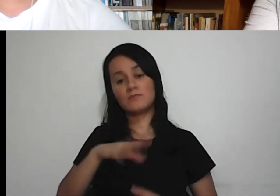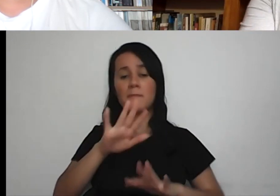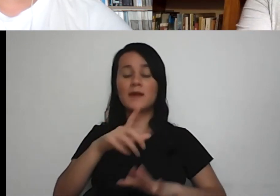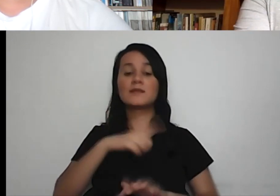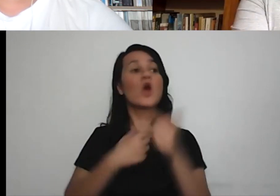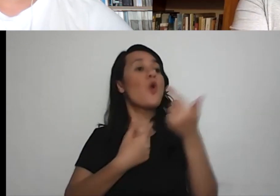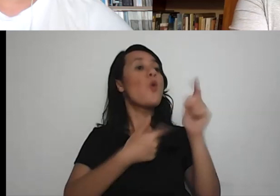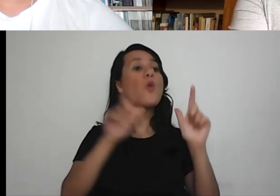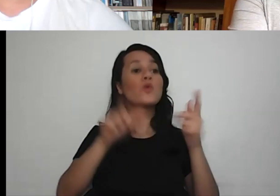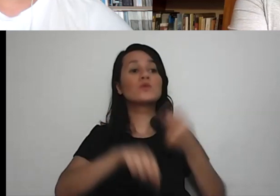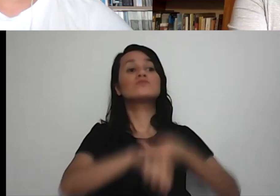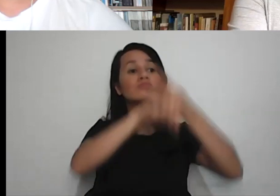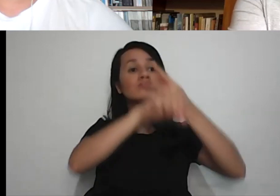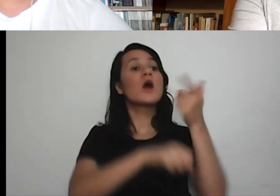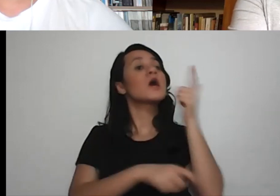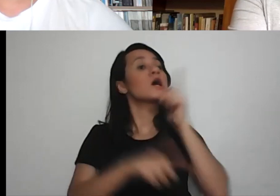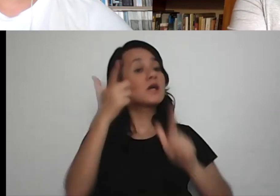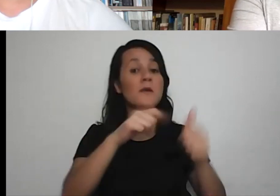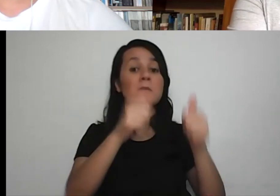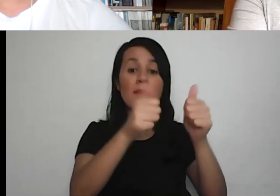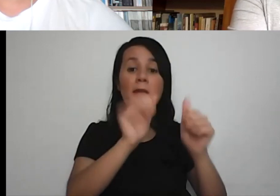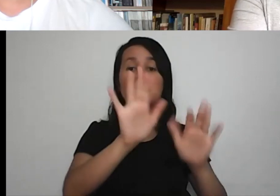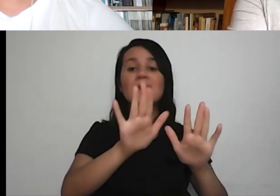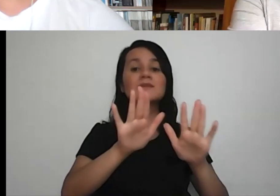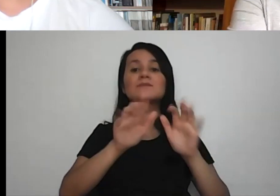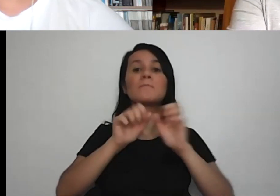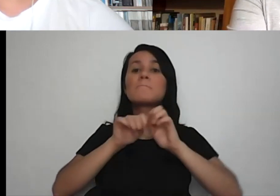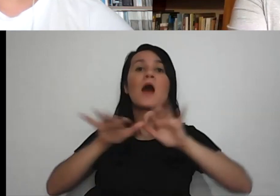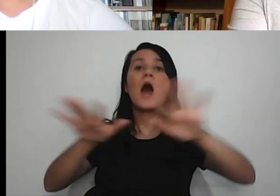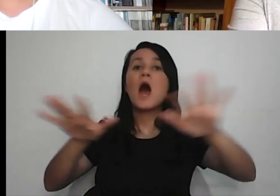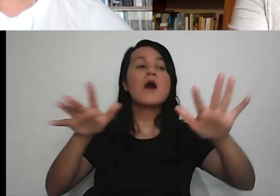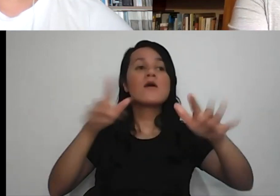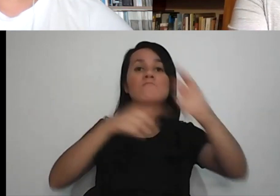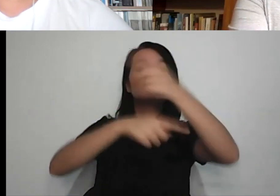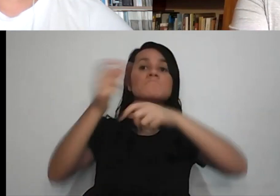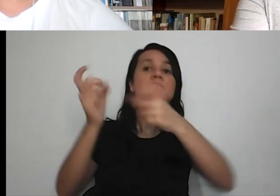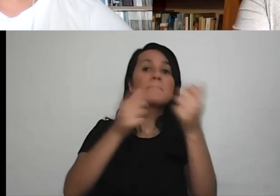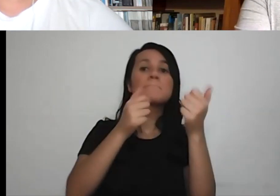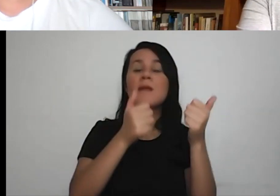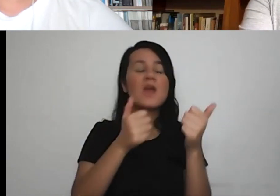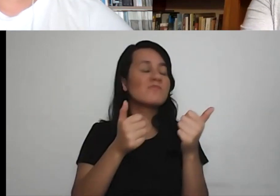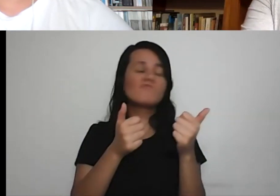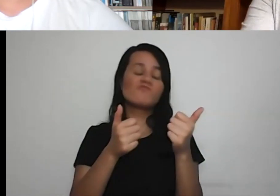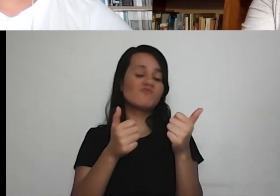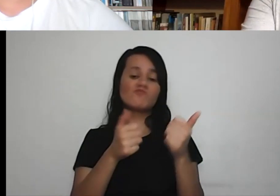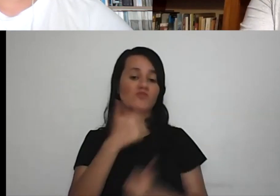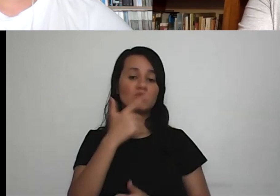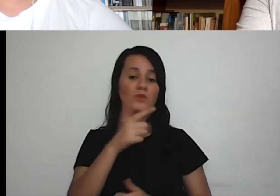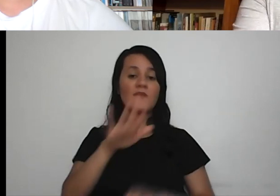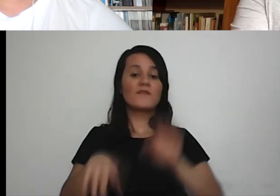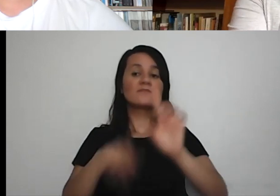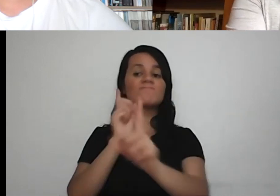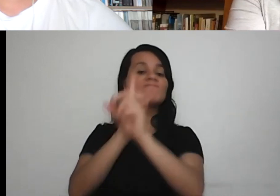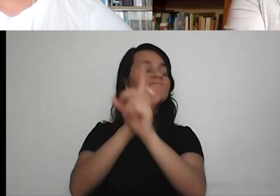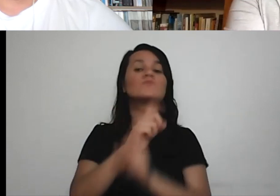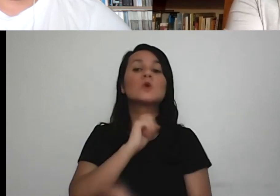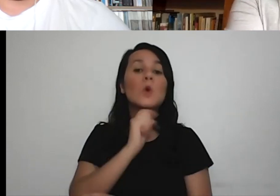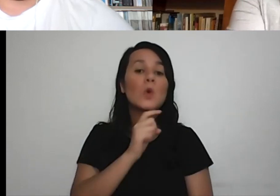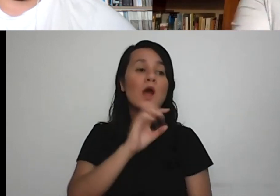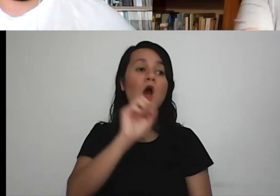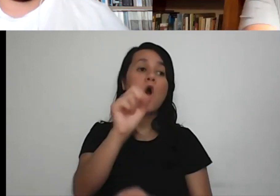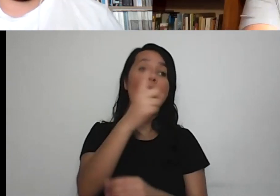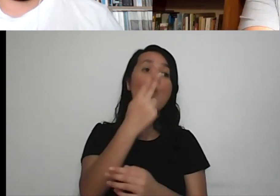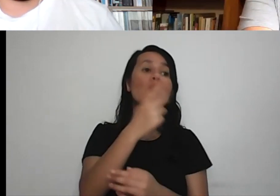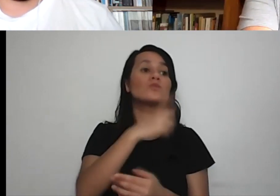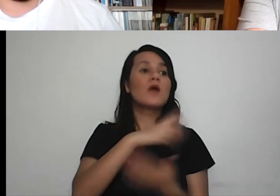e não circulam tanto mais depois, porque a tiragem já está esgotada e o livro você não consegue achar, né? Um deles